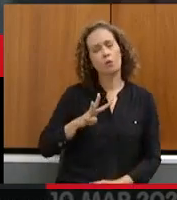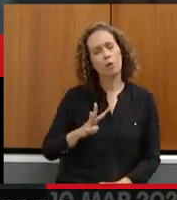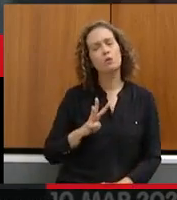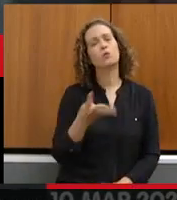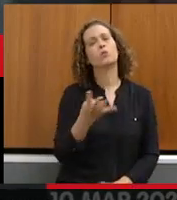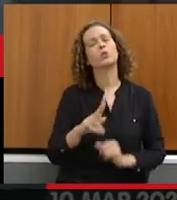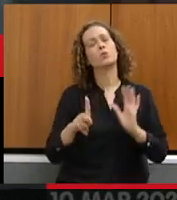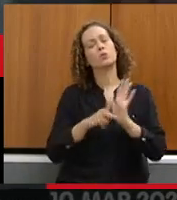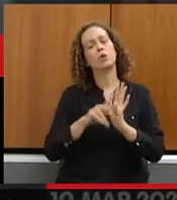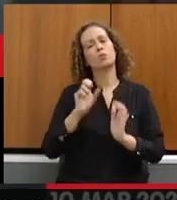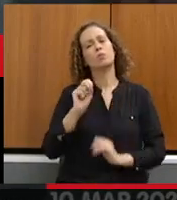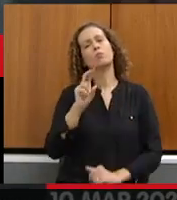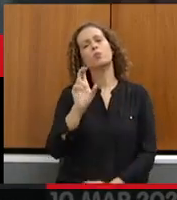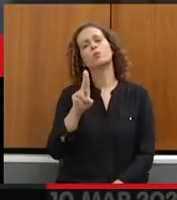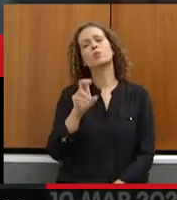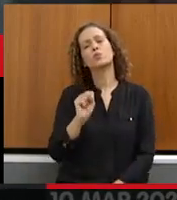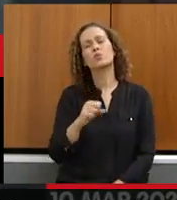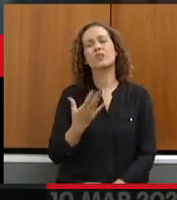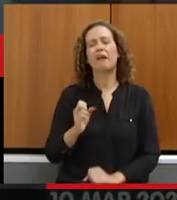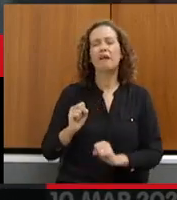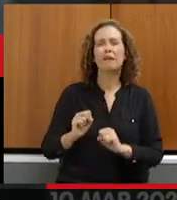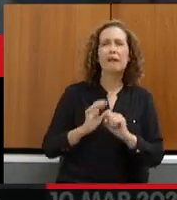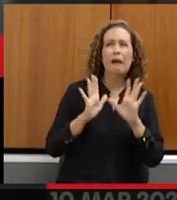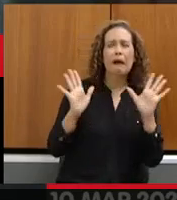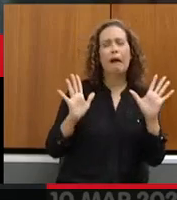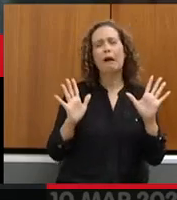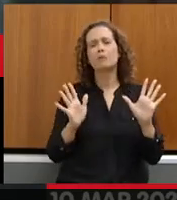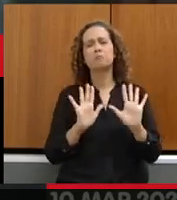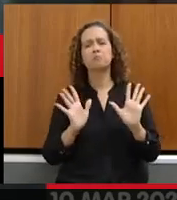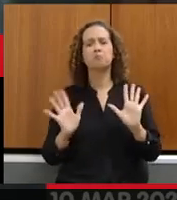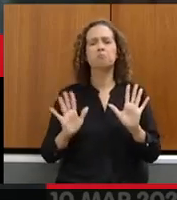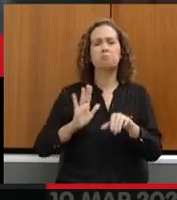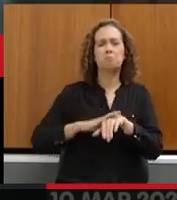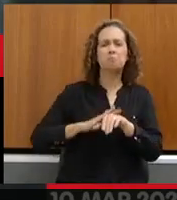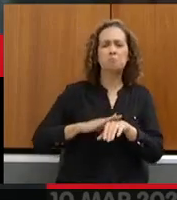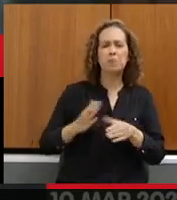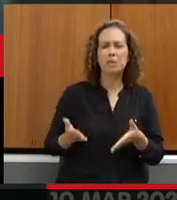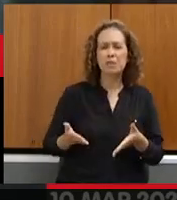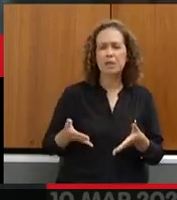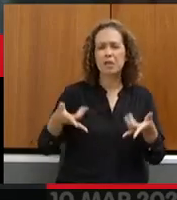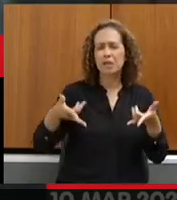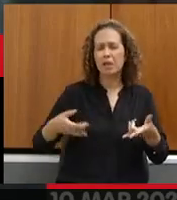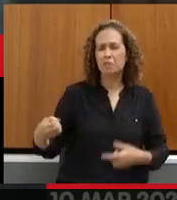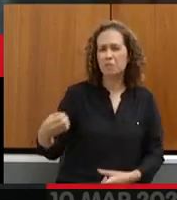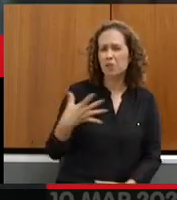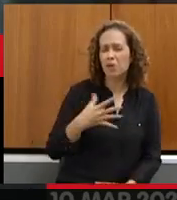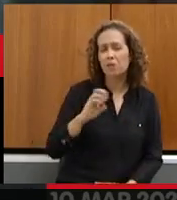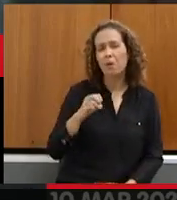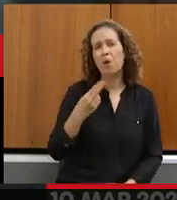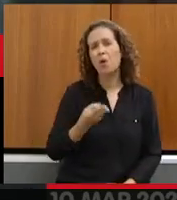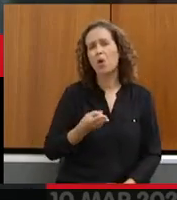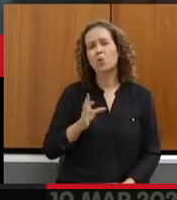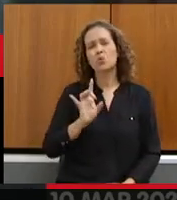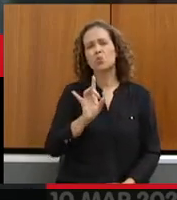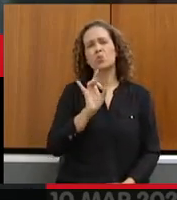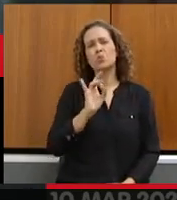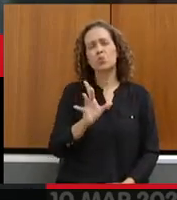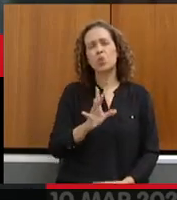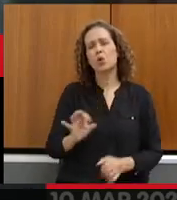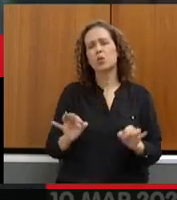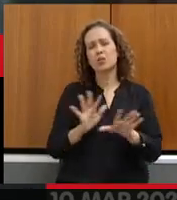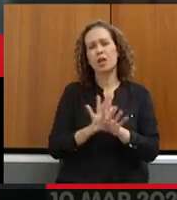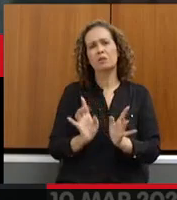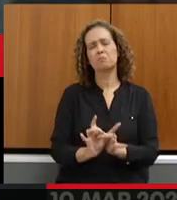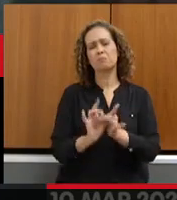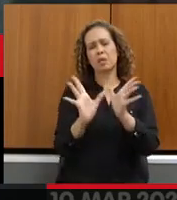para o SUS eu não ficou tão claro que esses dois mil foram criados novos leitos ou se ele realmente foi só habilitado